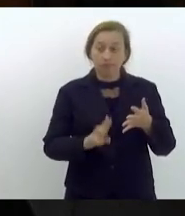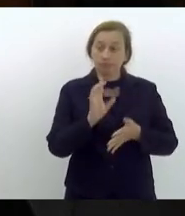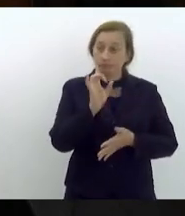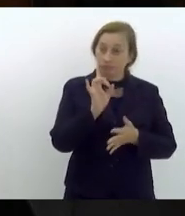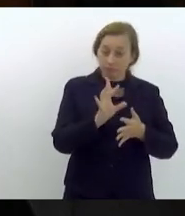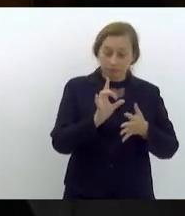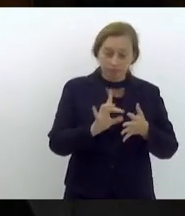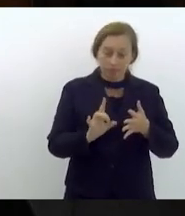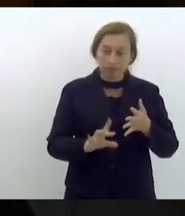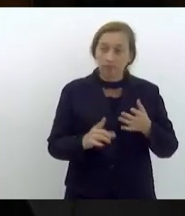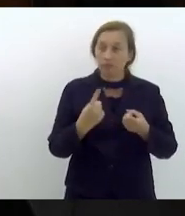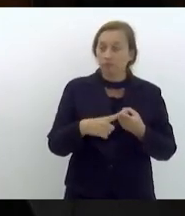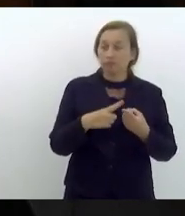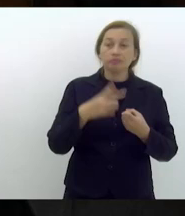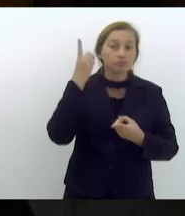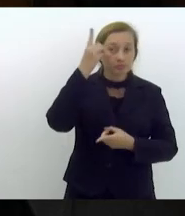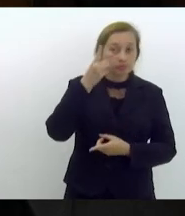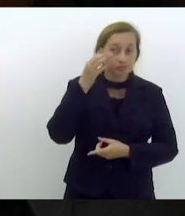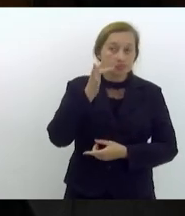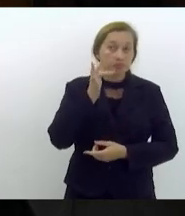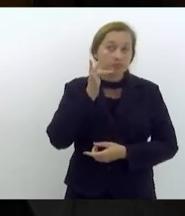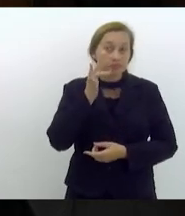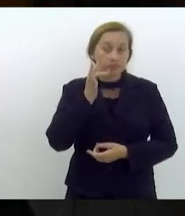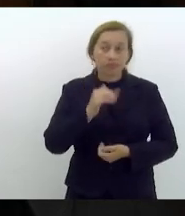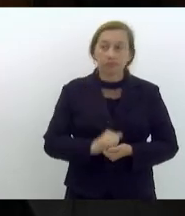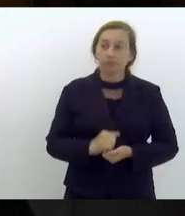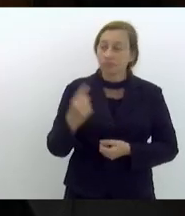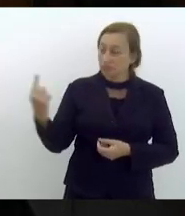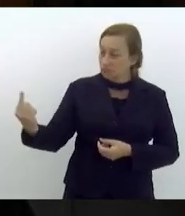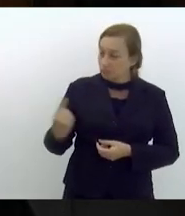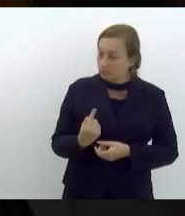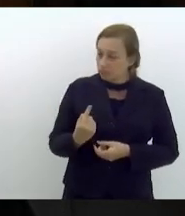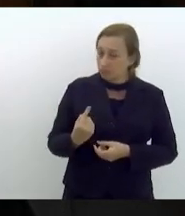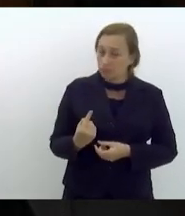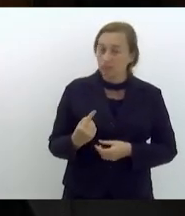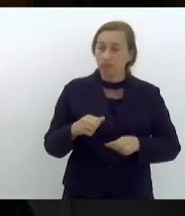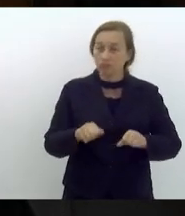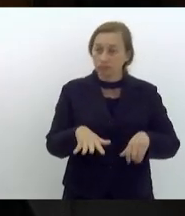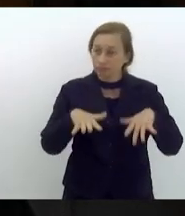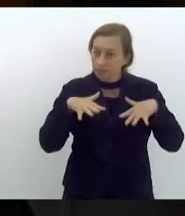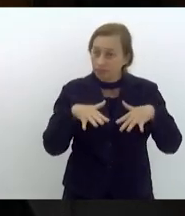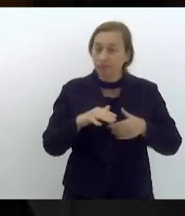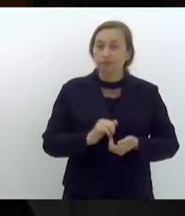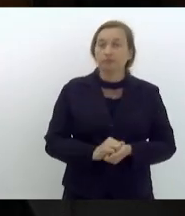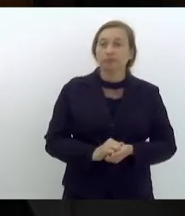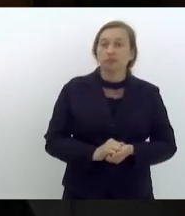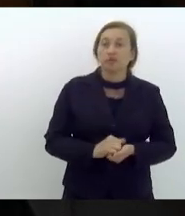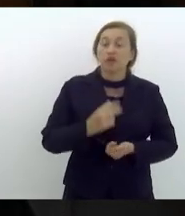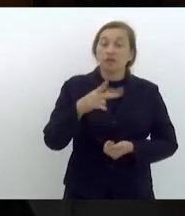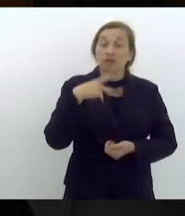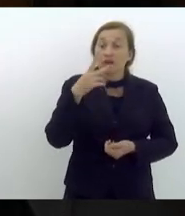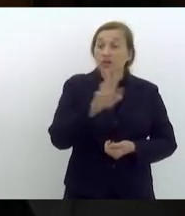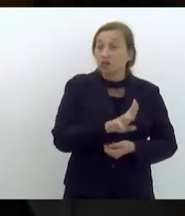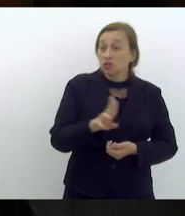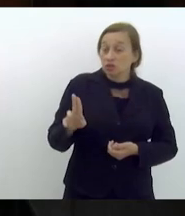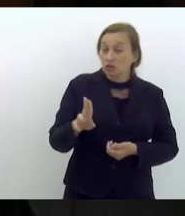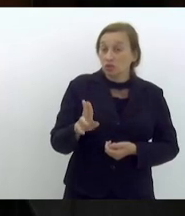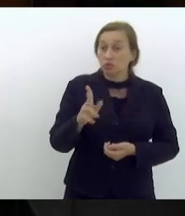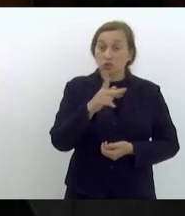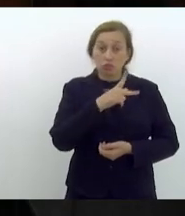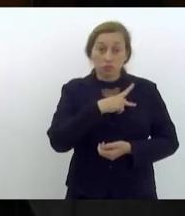o deputado Jorge Felipe Neto chegou aqui em plenário falando em nome do